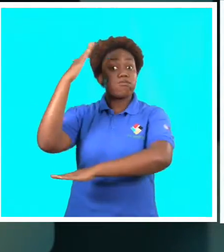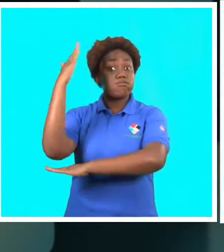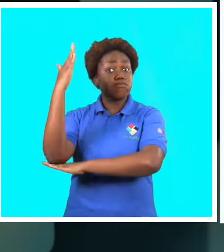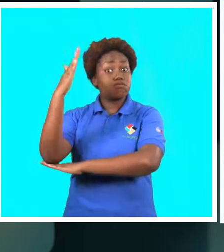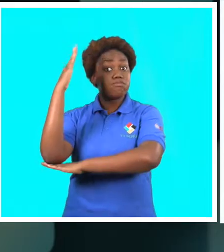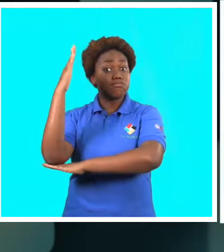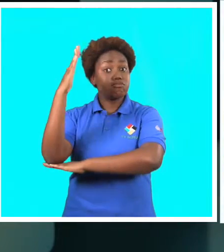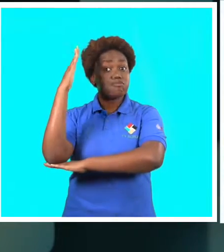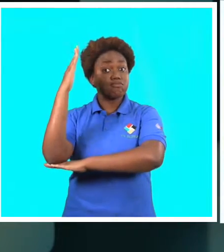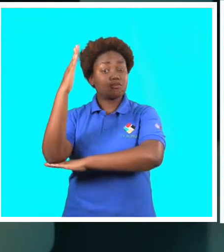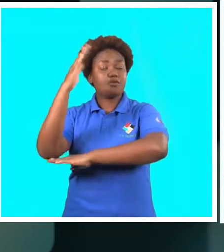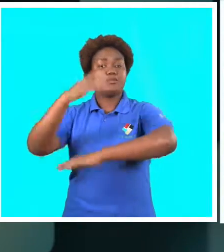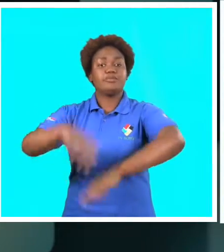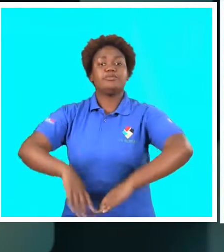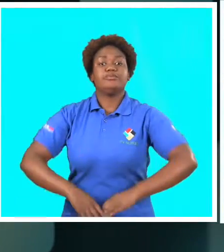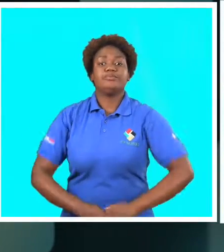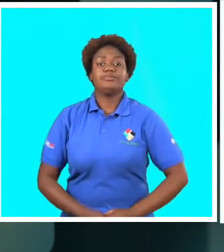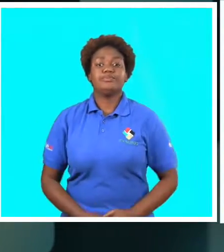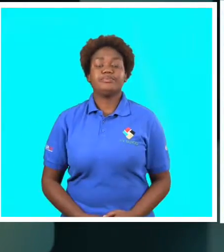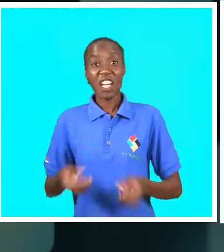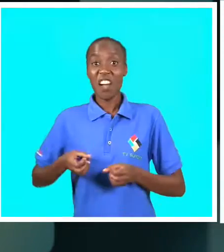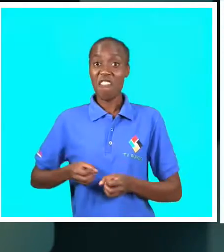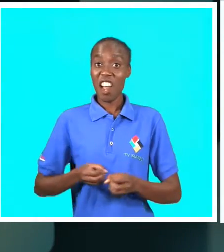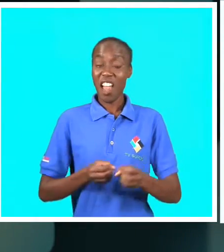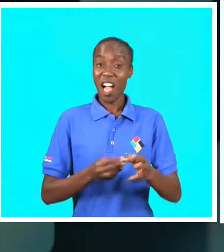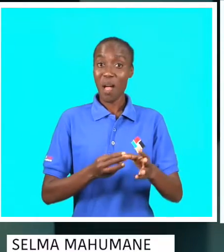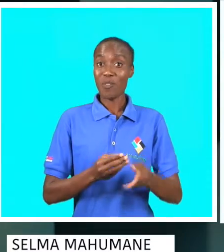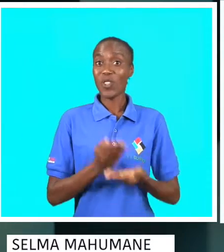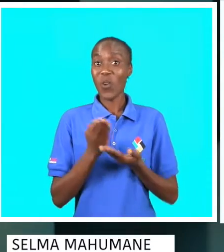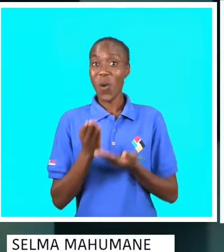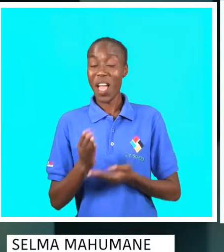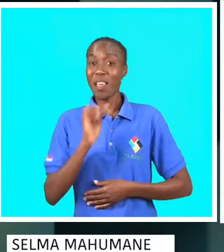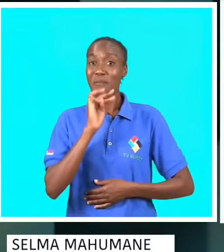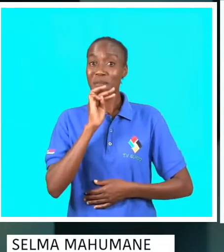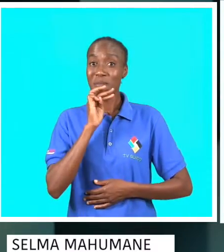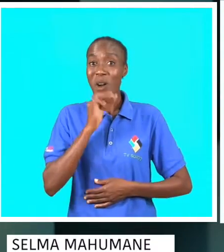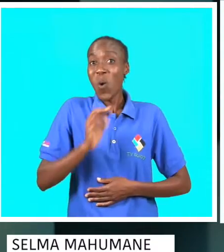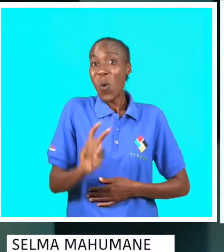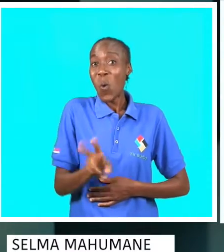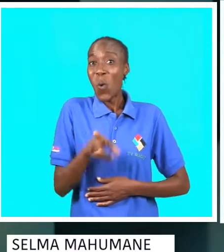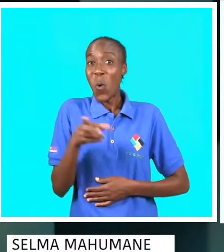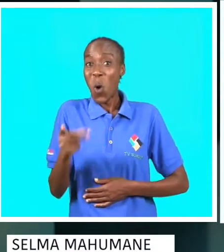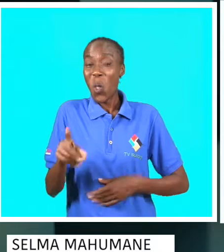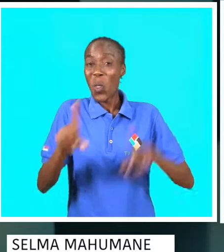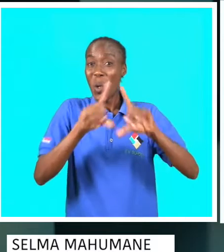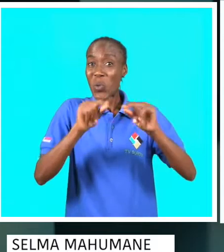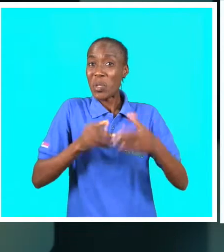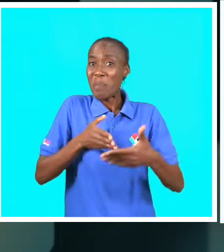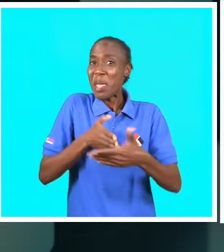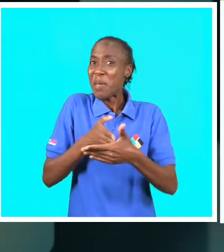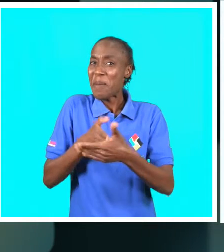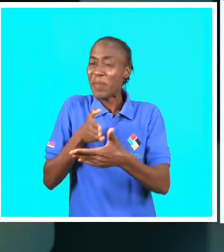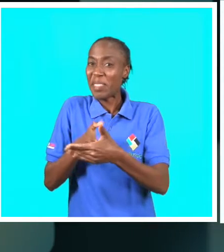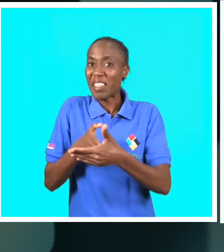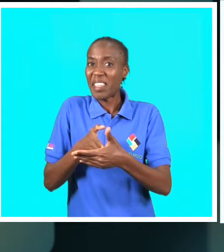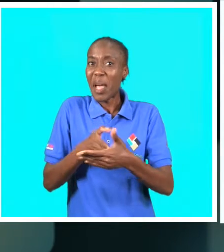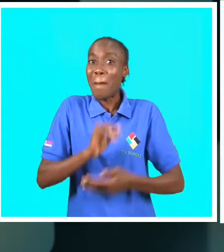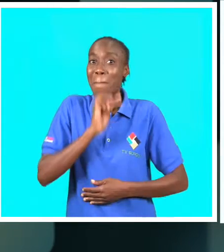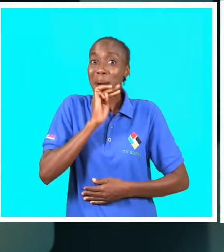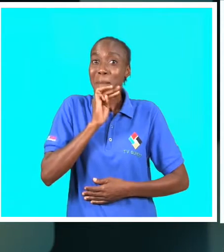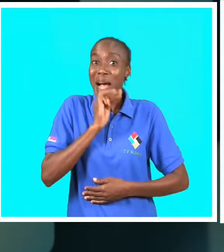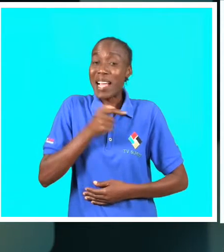recomendações. Nós falamos com ela que não existe algo que pode